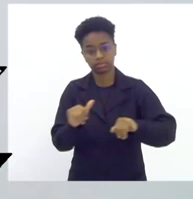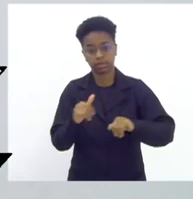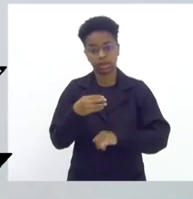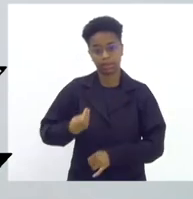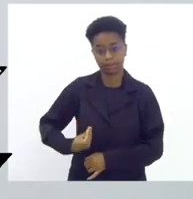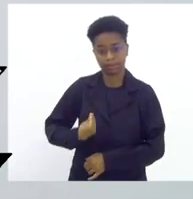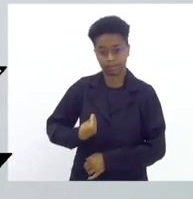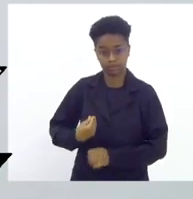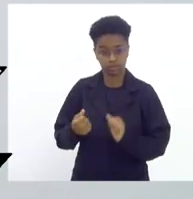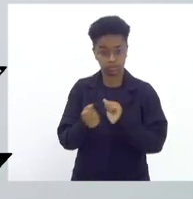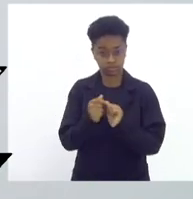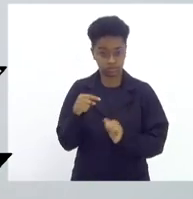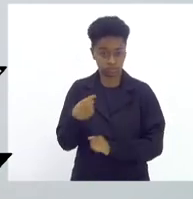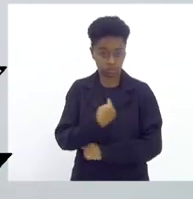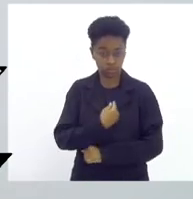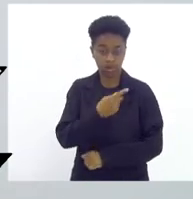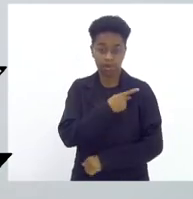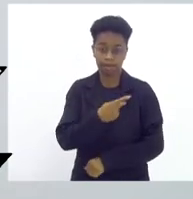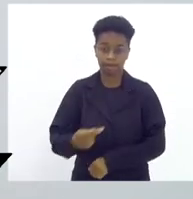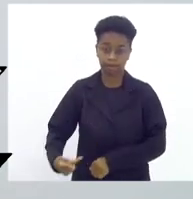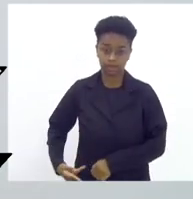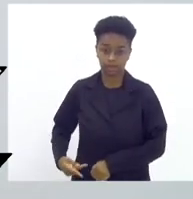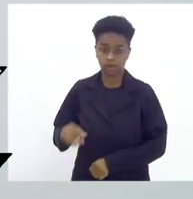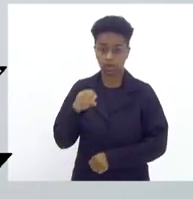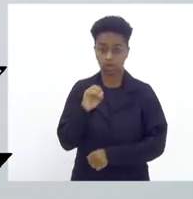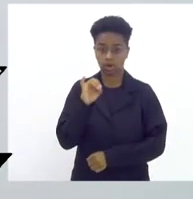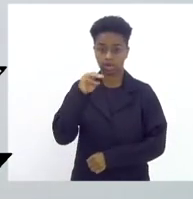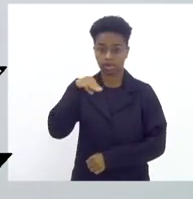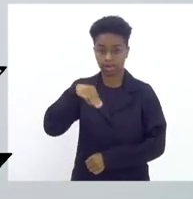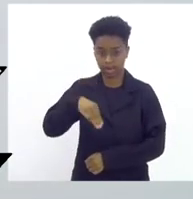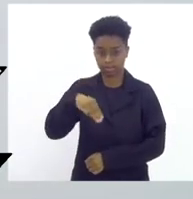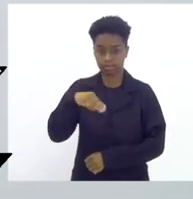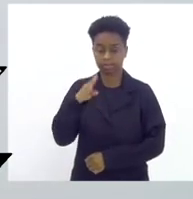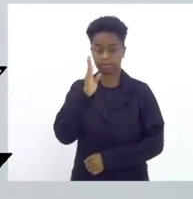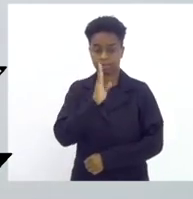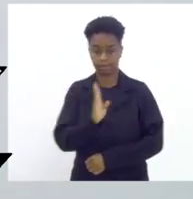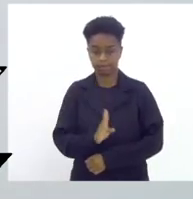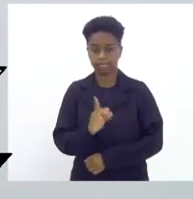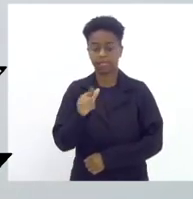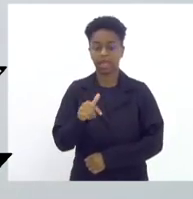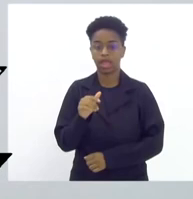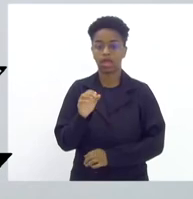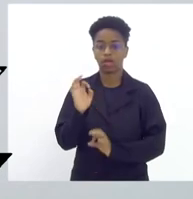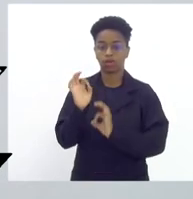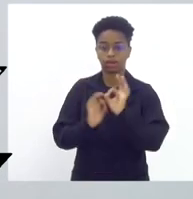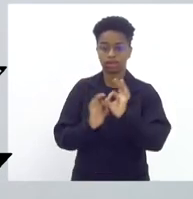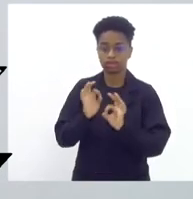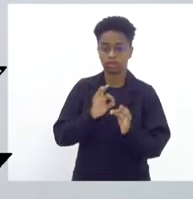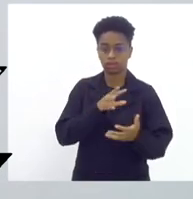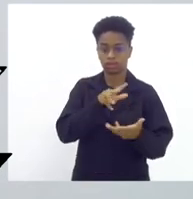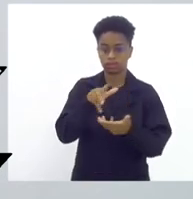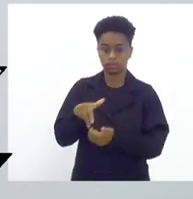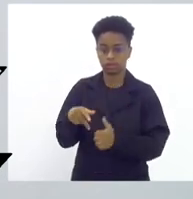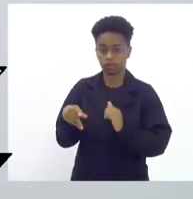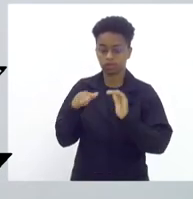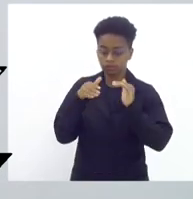está aqui conosco o presidente da om Brasil né que a Organização Internacional do migrante a uma organização